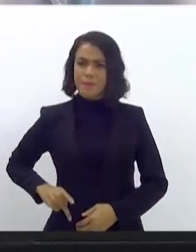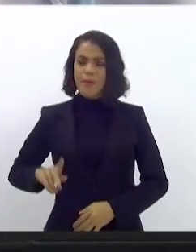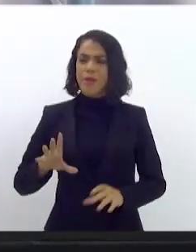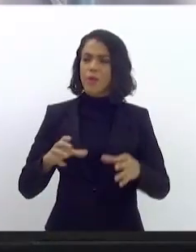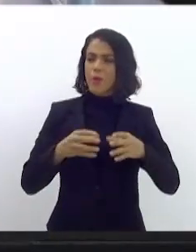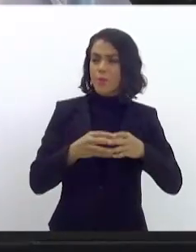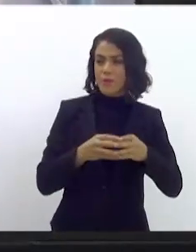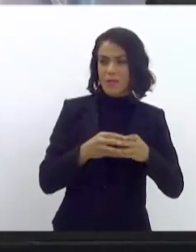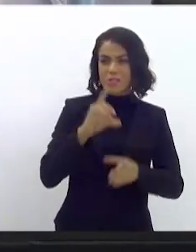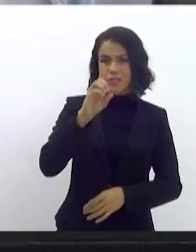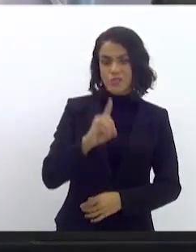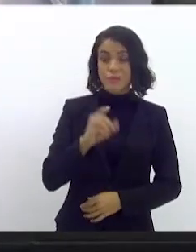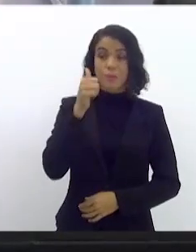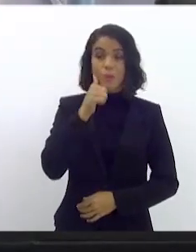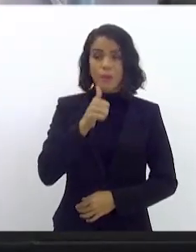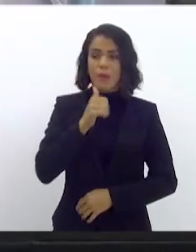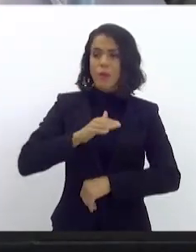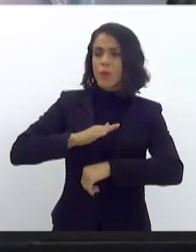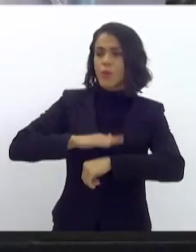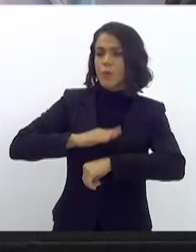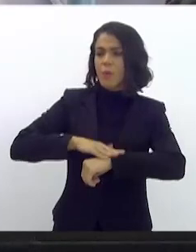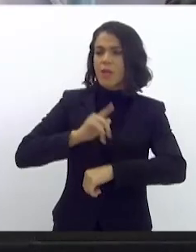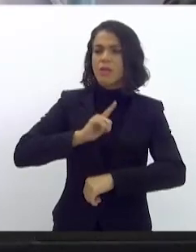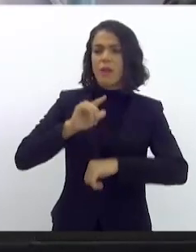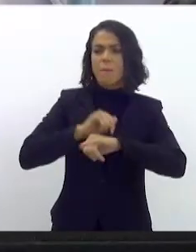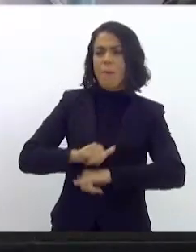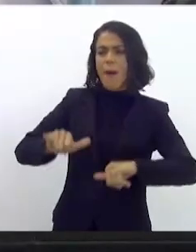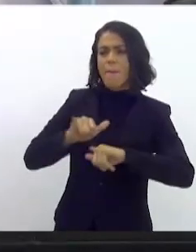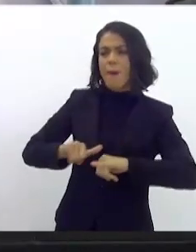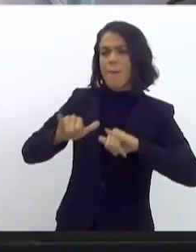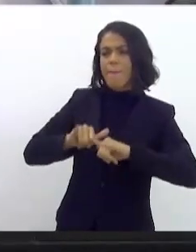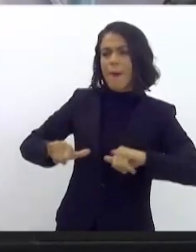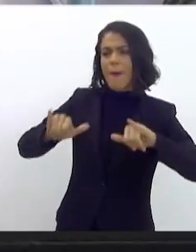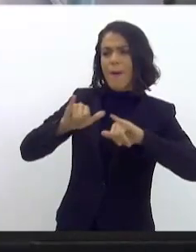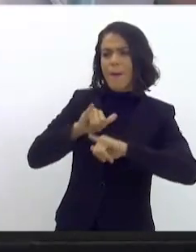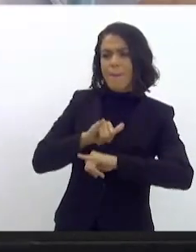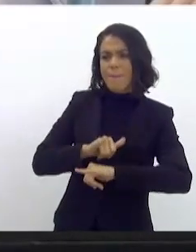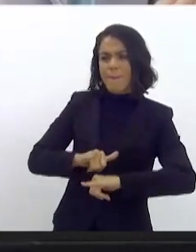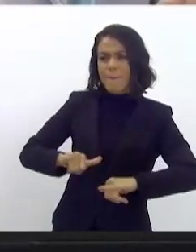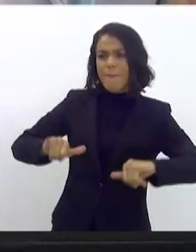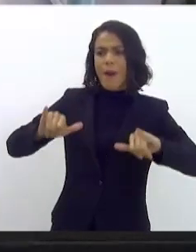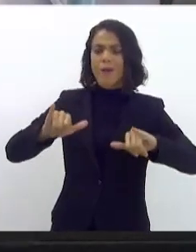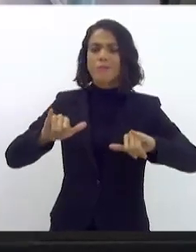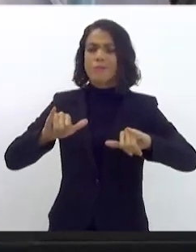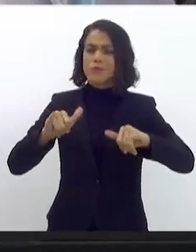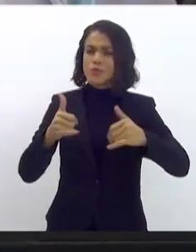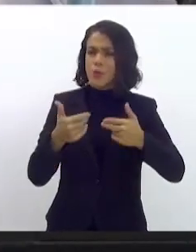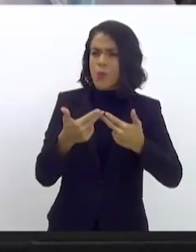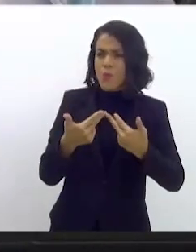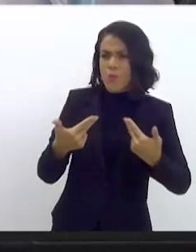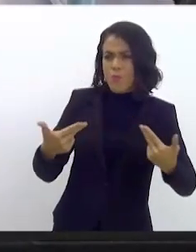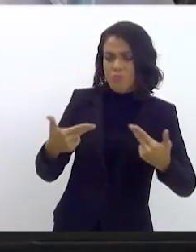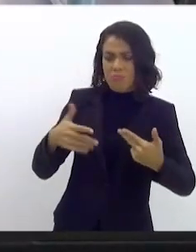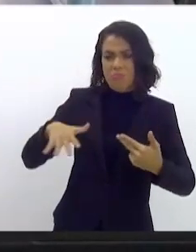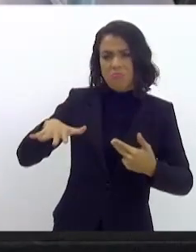Mulher, que, naquele momento, havia uma divulgação de um fato de uma empresa que, na verdade,